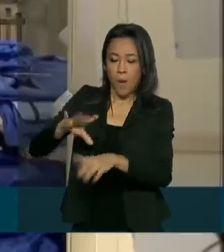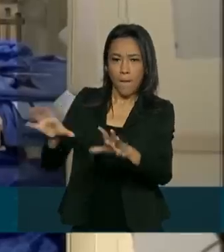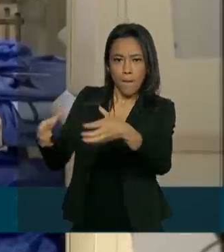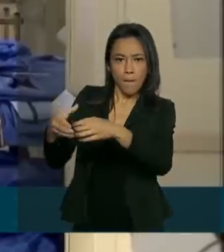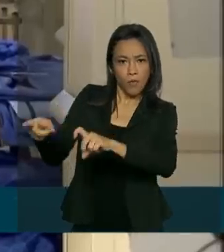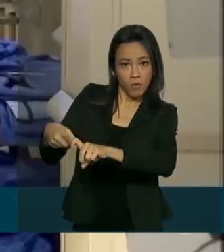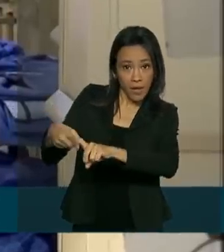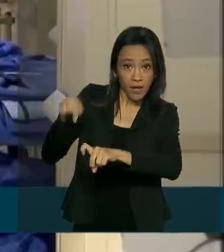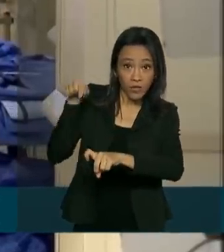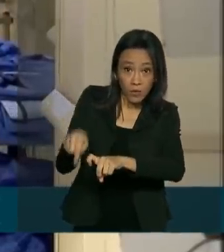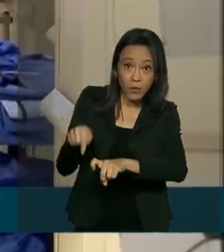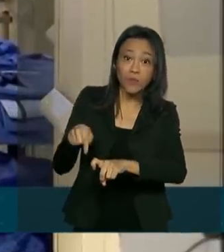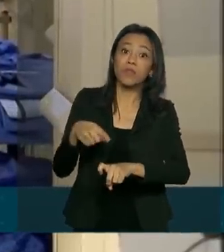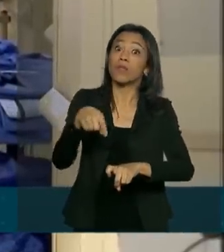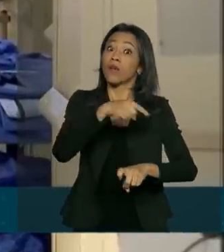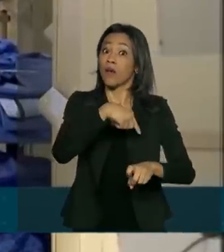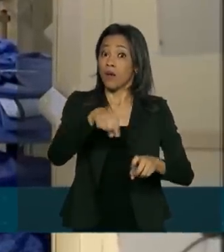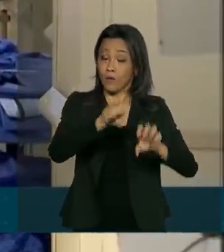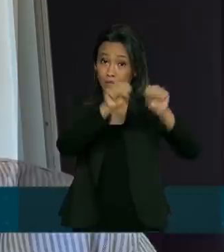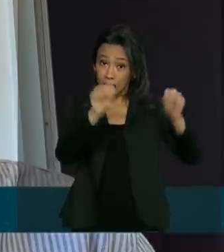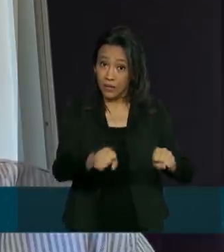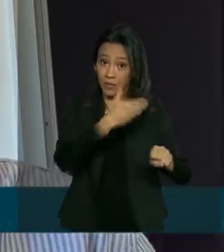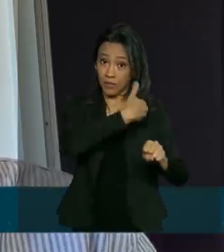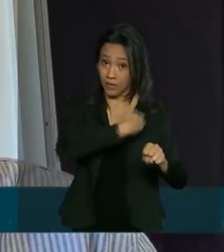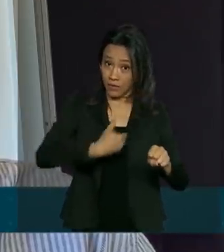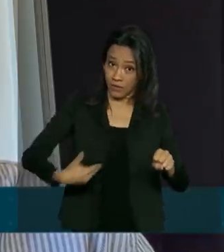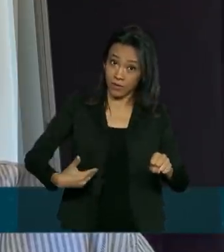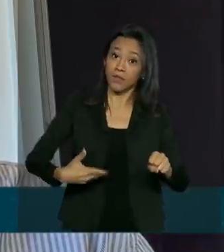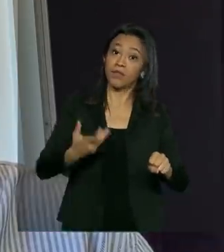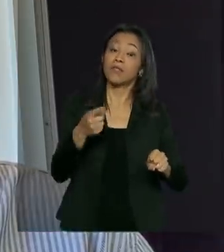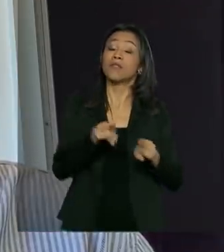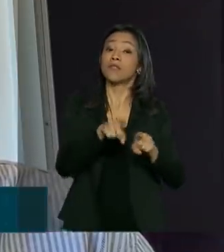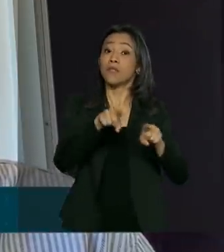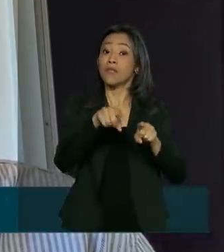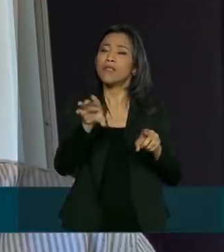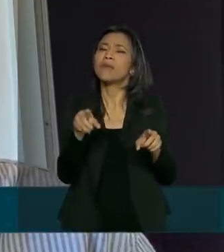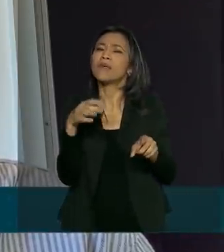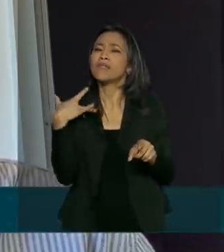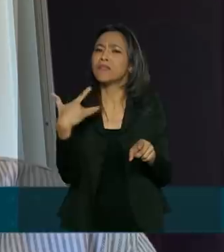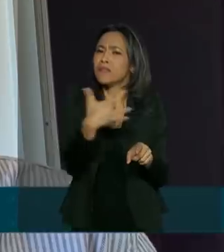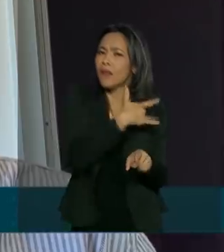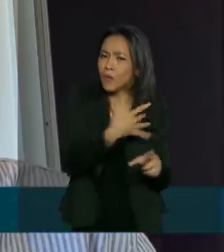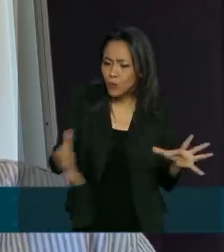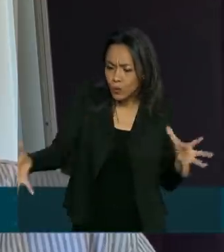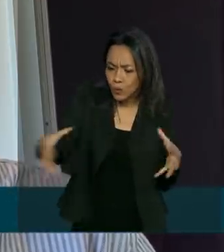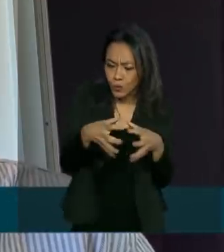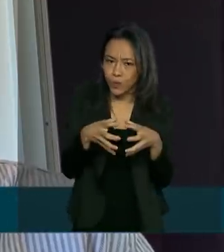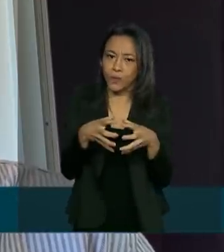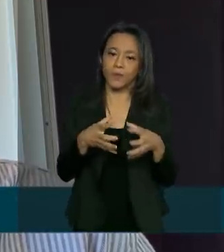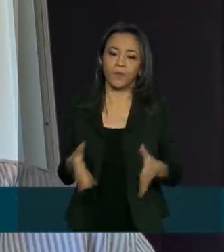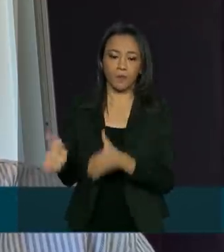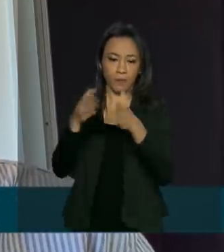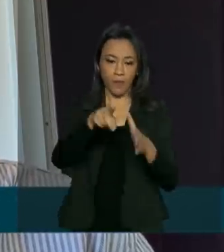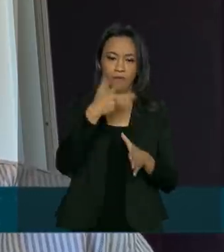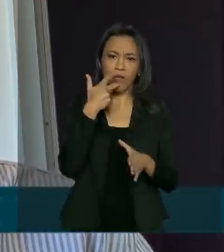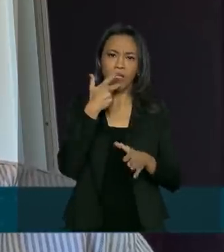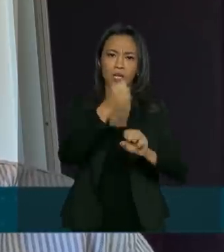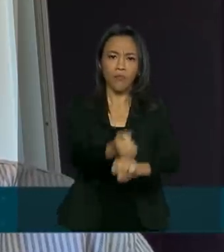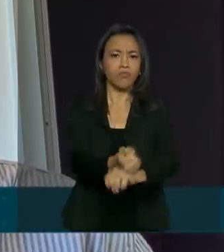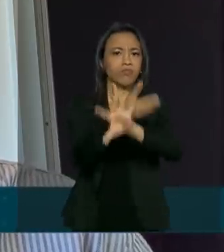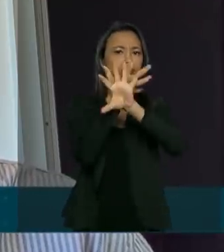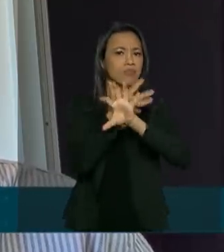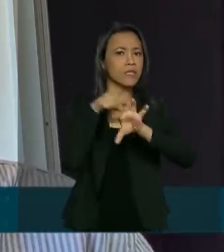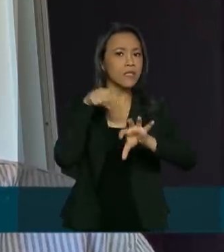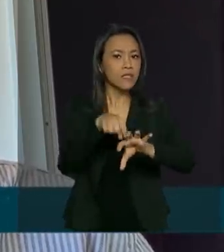sistemas de saúde e governos. Dessa forma, estamos contribuindo para que a telemedicina seja